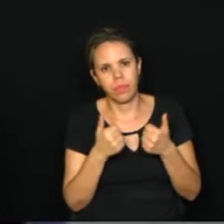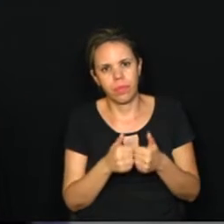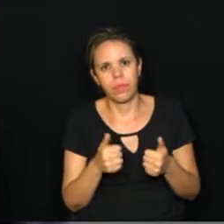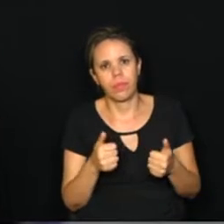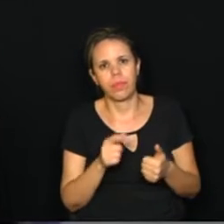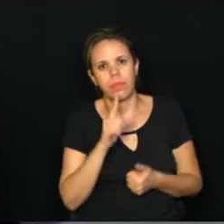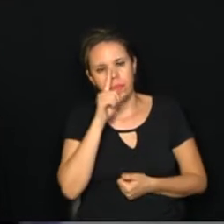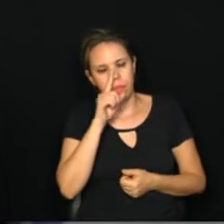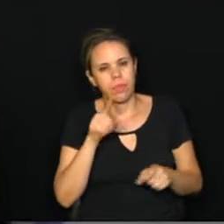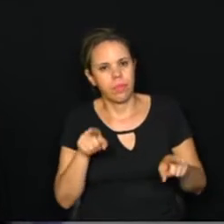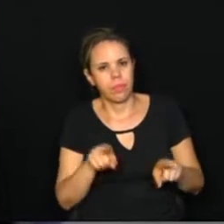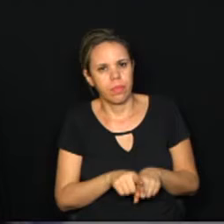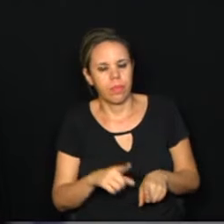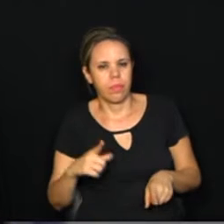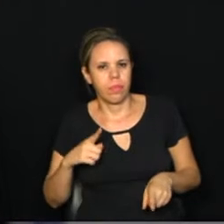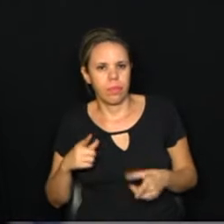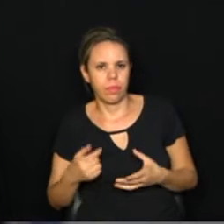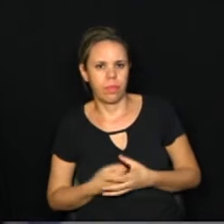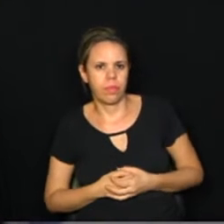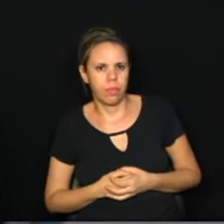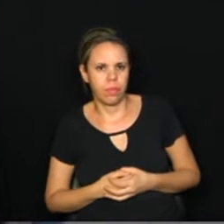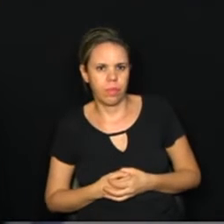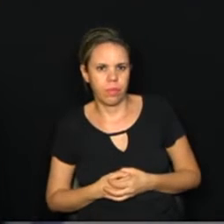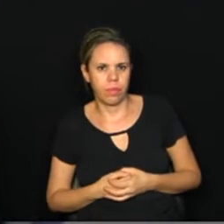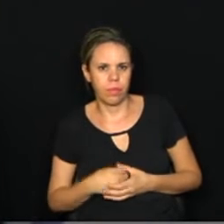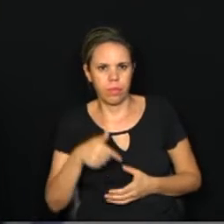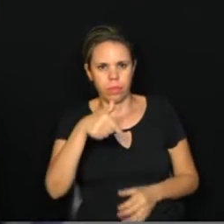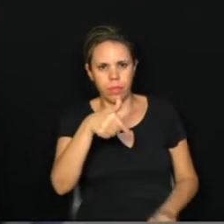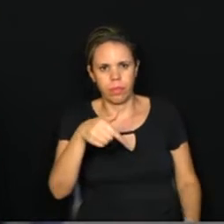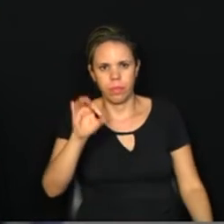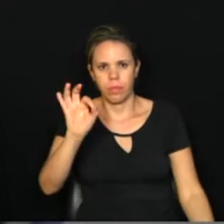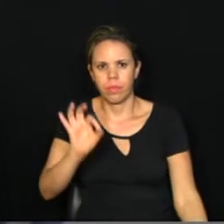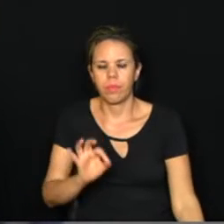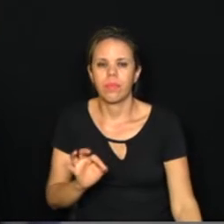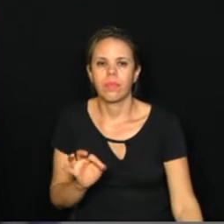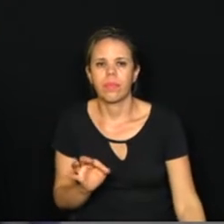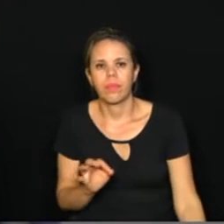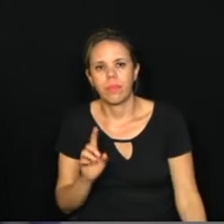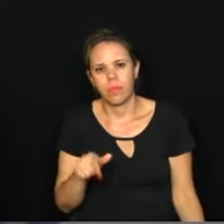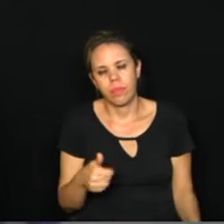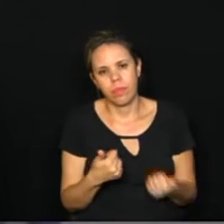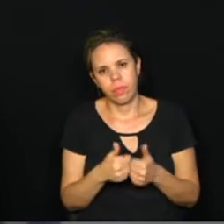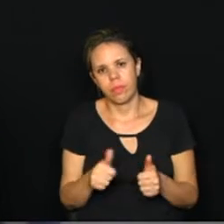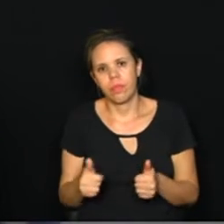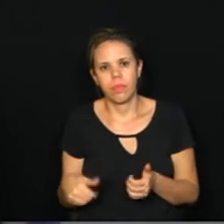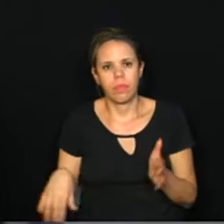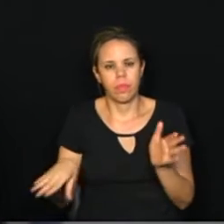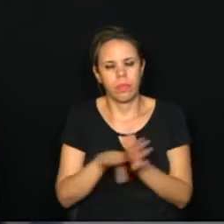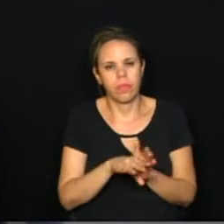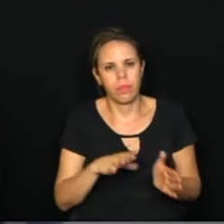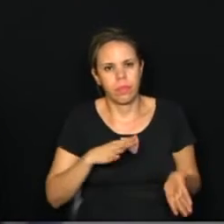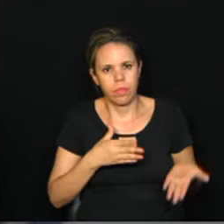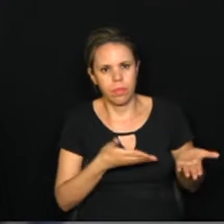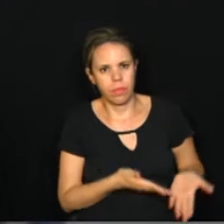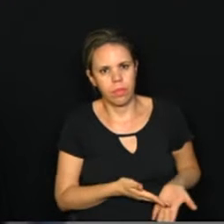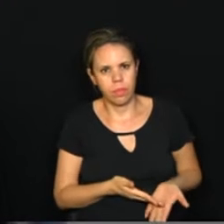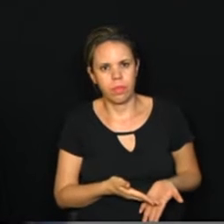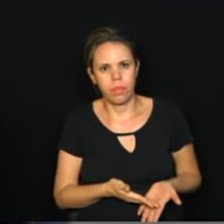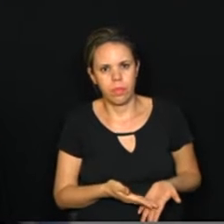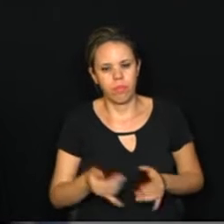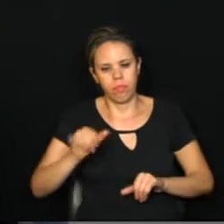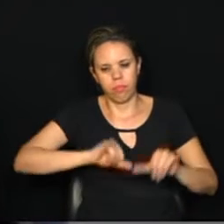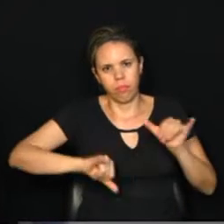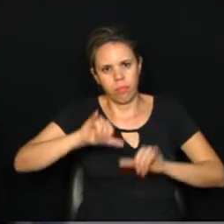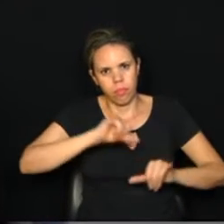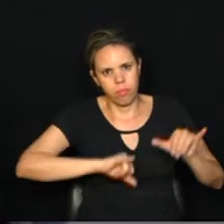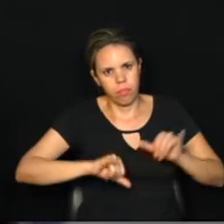perigosos. Nós temos aí 70% praticamente do que é transportado aqui para a nossa região é líquido inflamável.